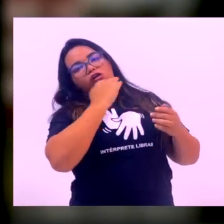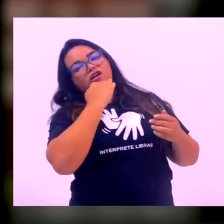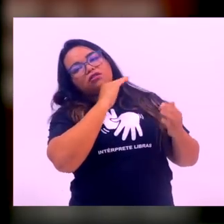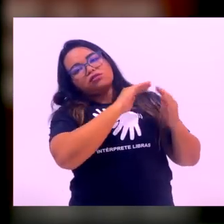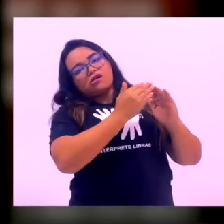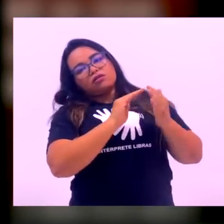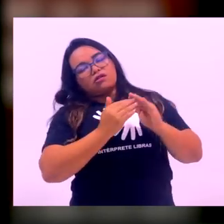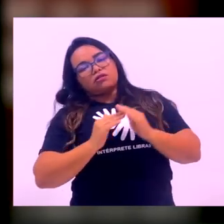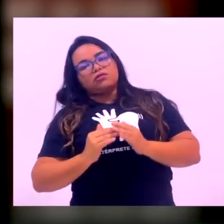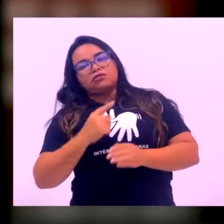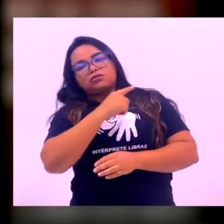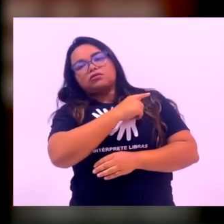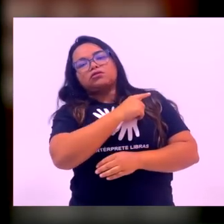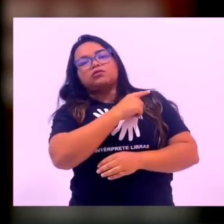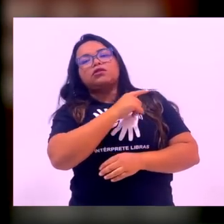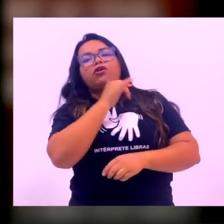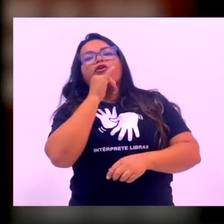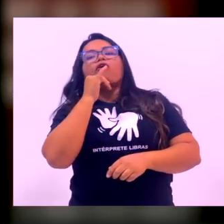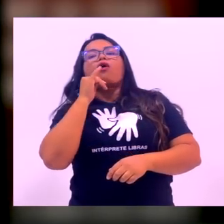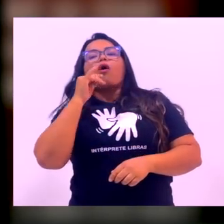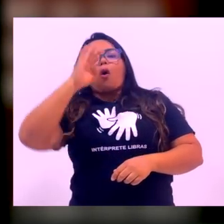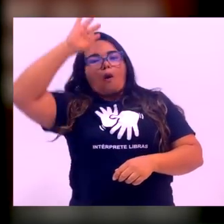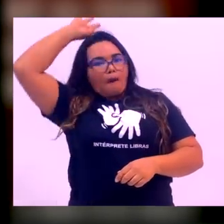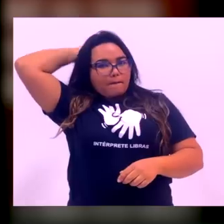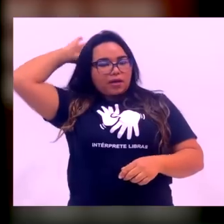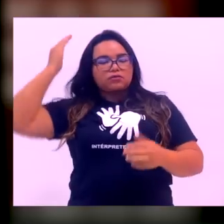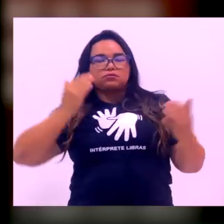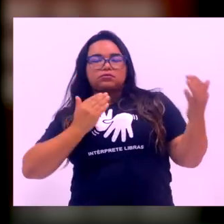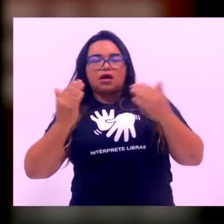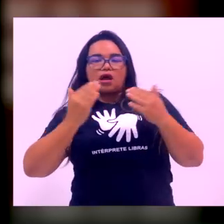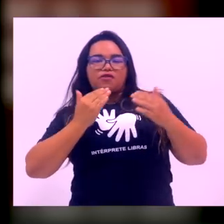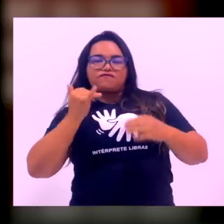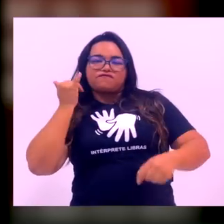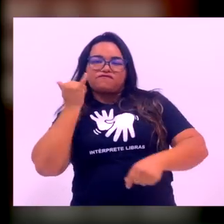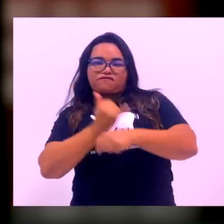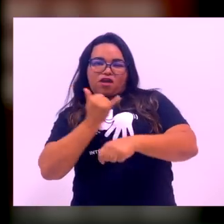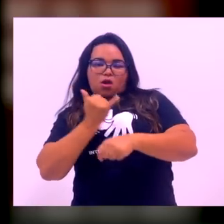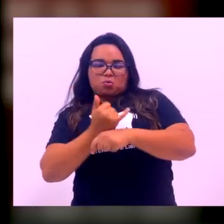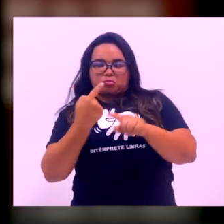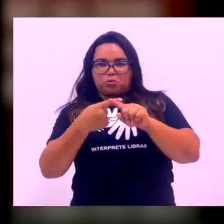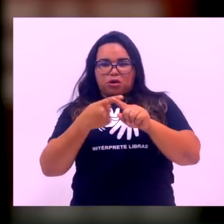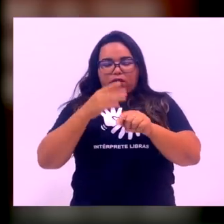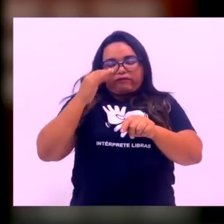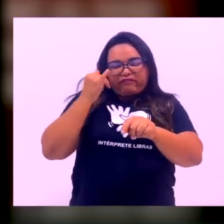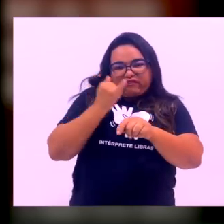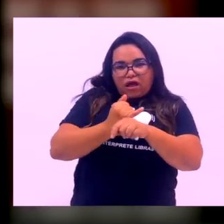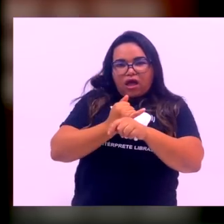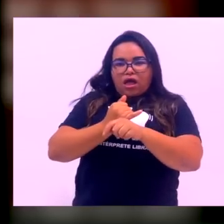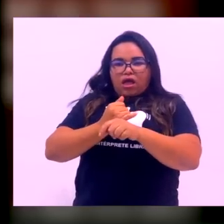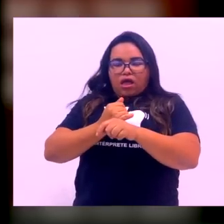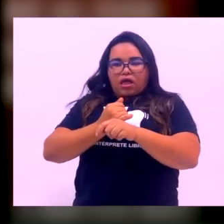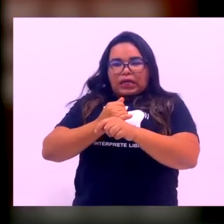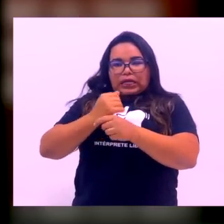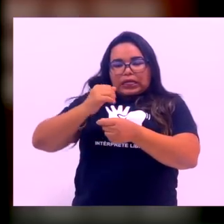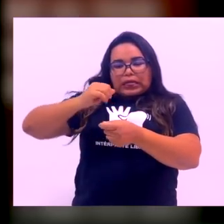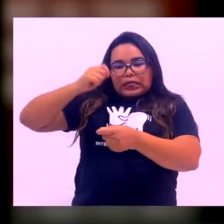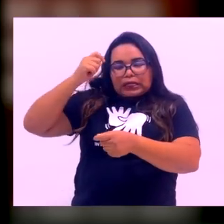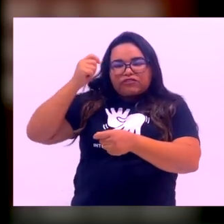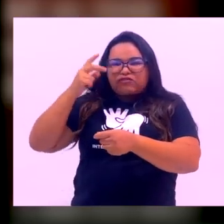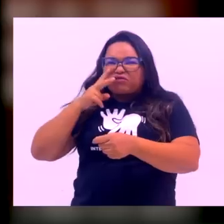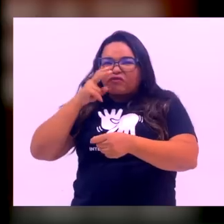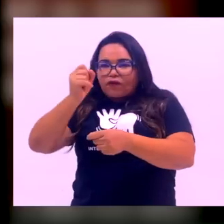estão algumas ruínas do Império Romano. O quarto reino será forte como ferro. Pois assim como o ferro esmiuça